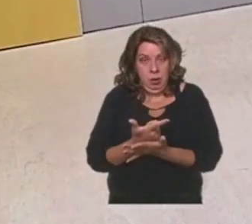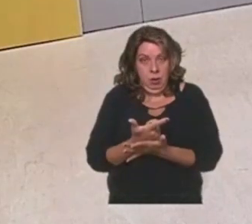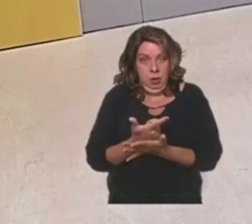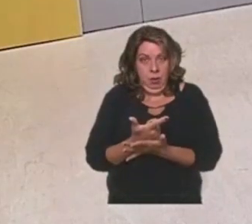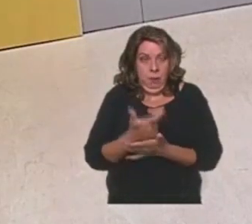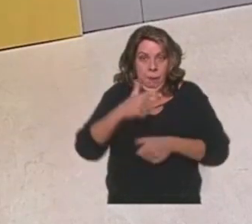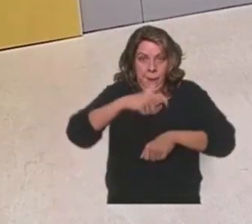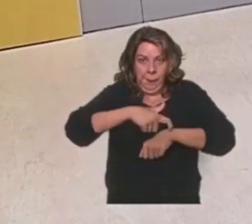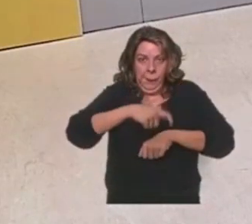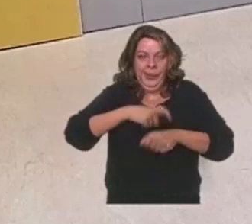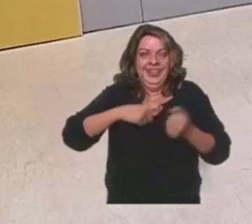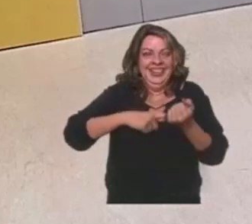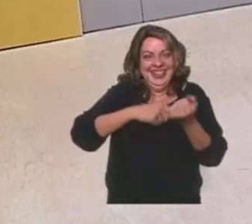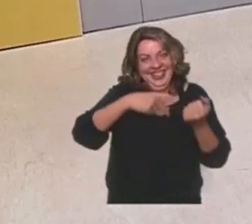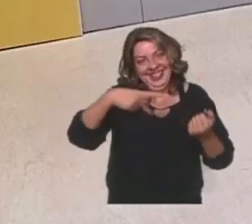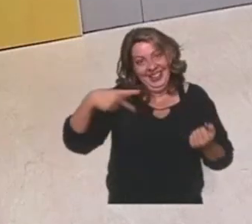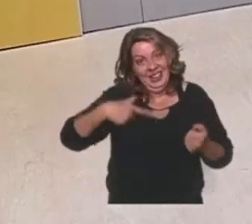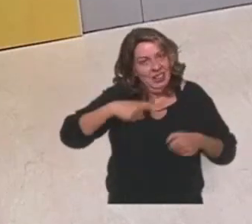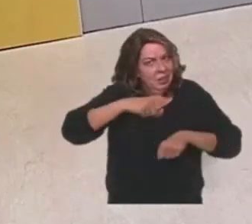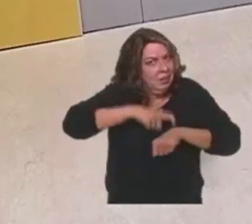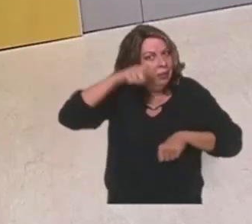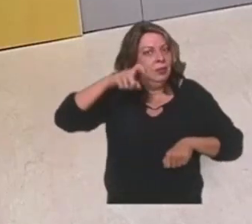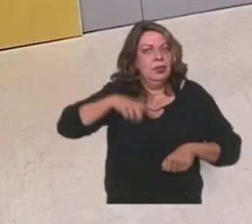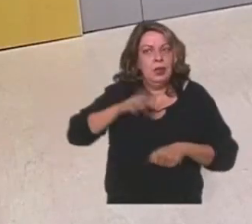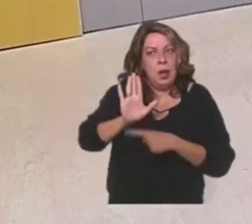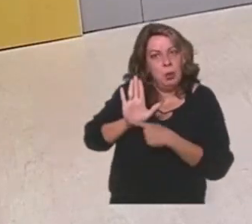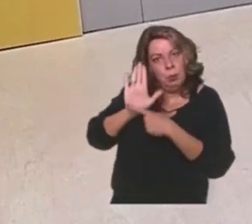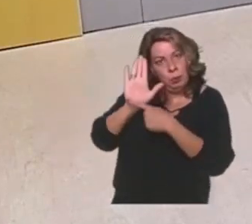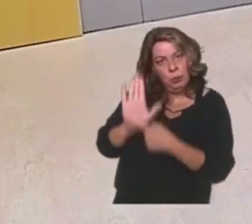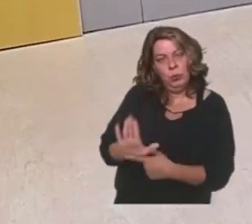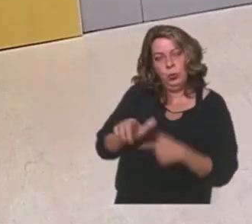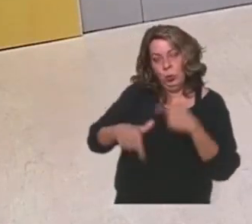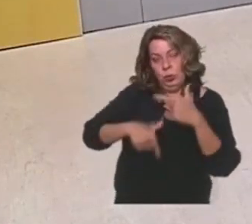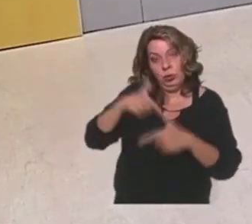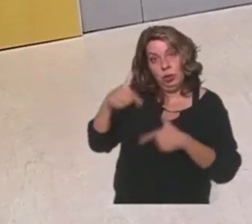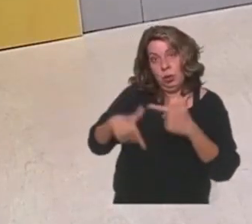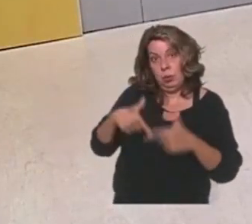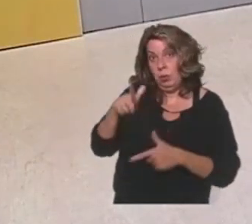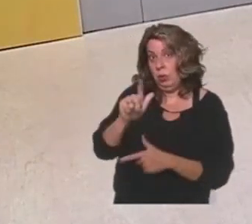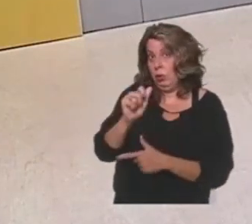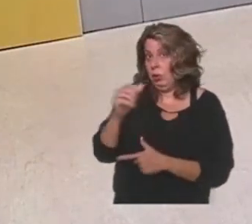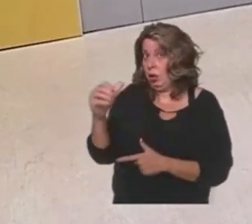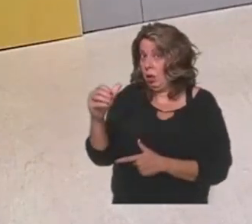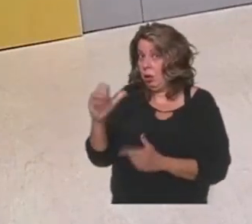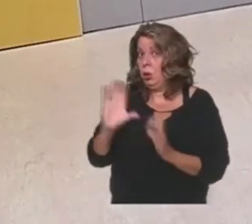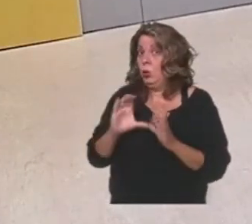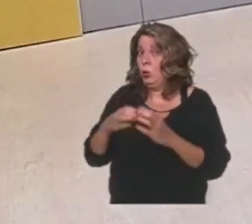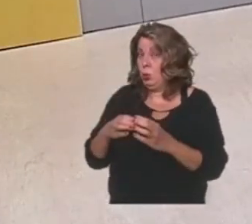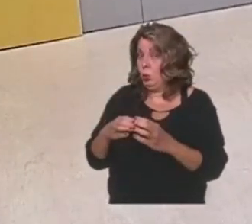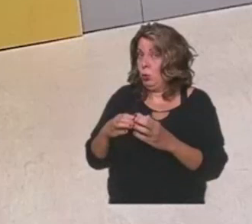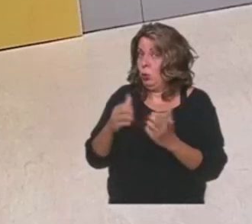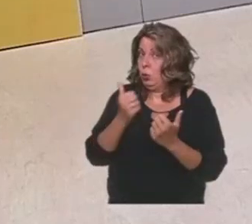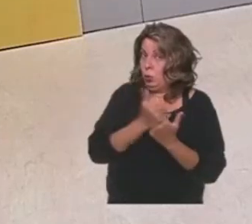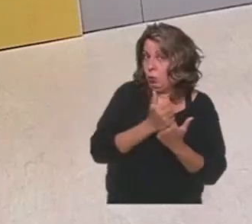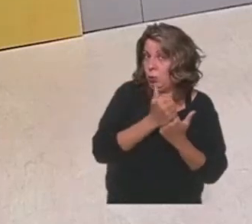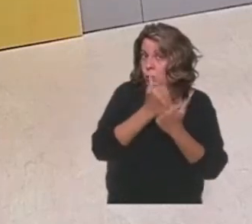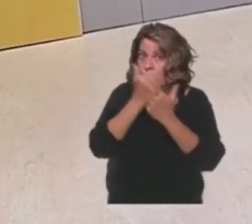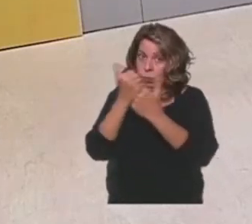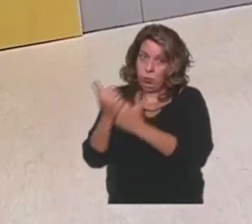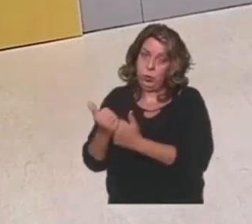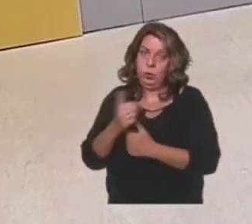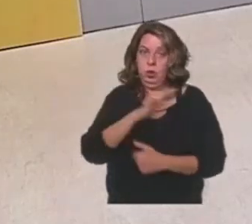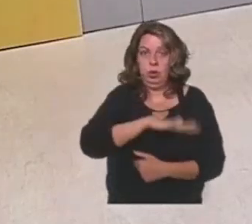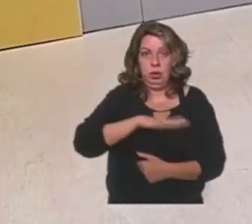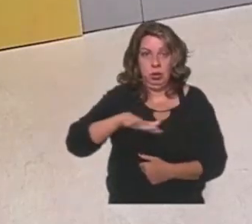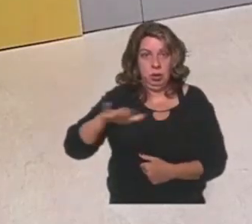título Cajucap, você está automaticamente apoiando e ajudando os trabalhos que são desenvolvidos pelo Grupo de Apoio à Criança com Câncer do Estado